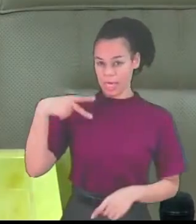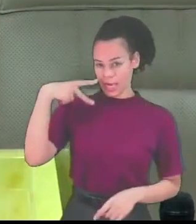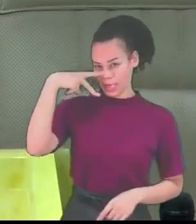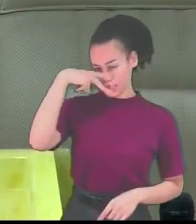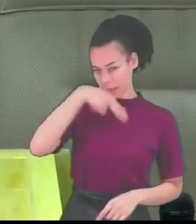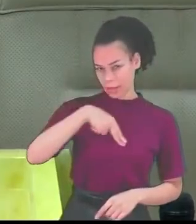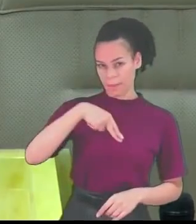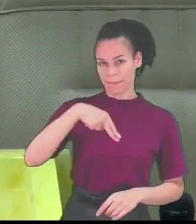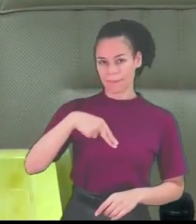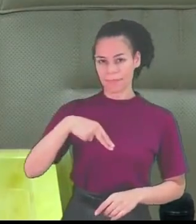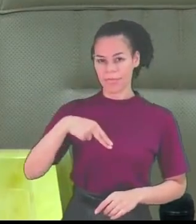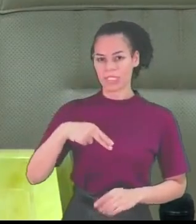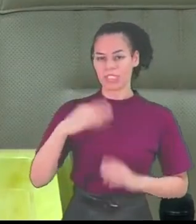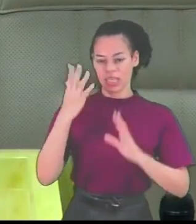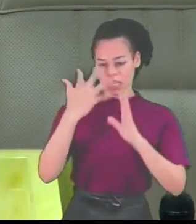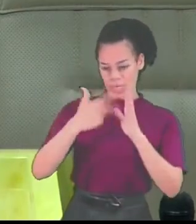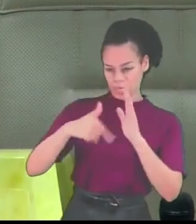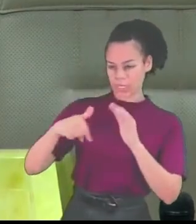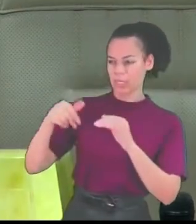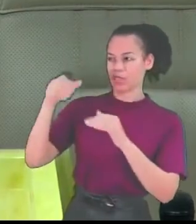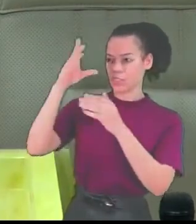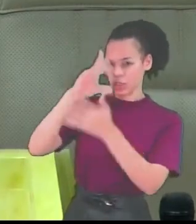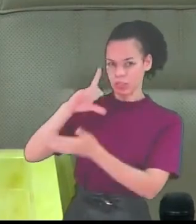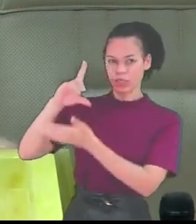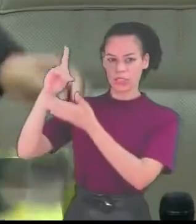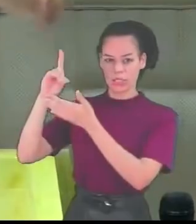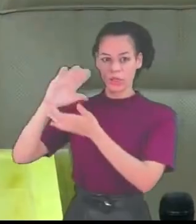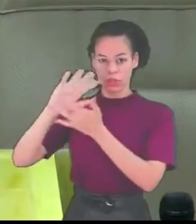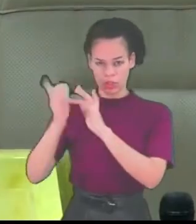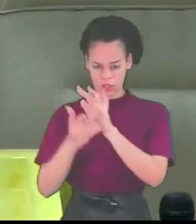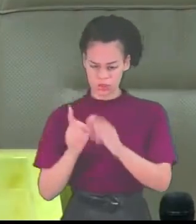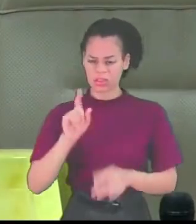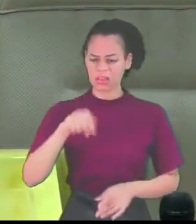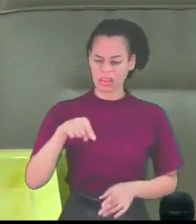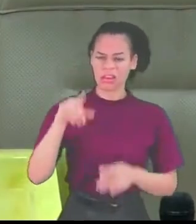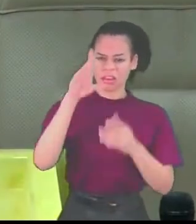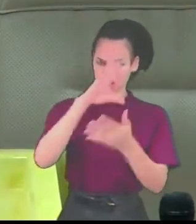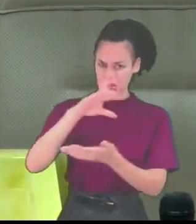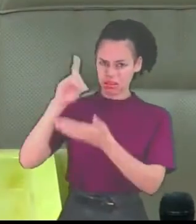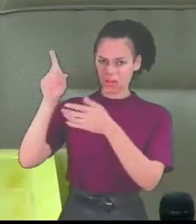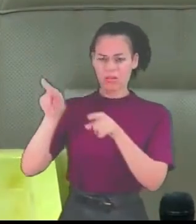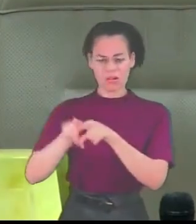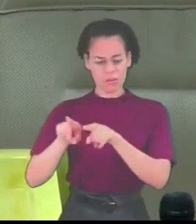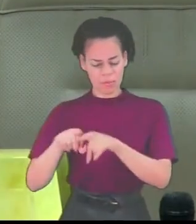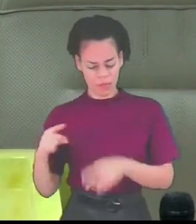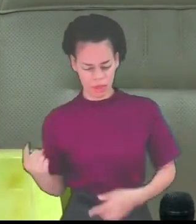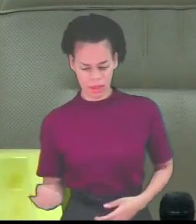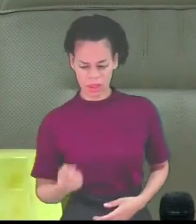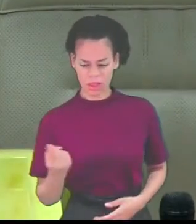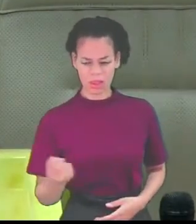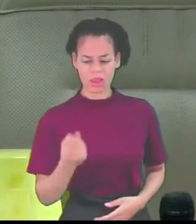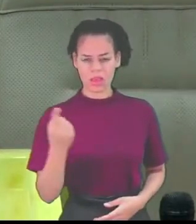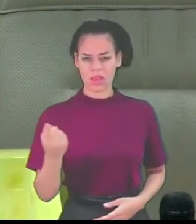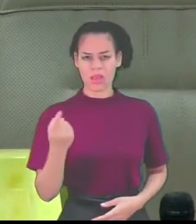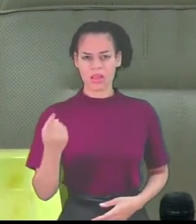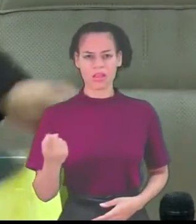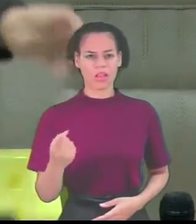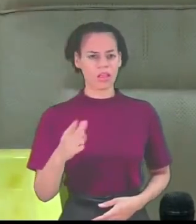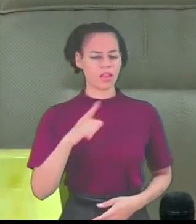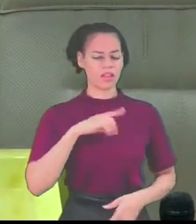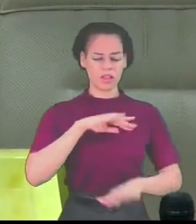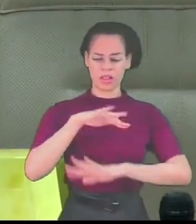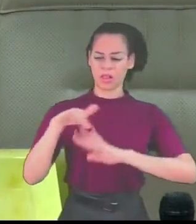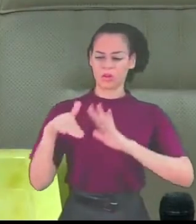do pai ele é Deus ele é terno ele é onipotente